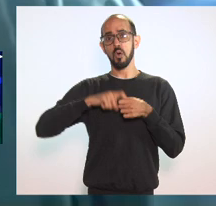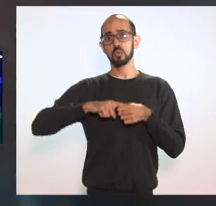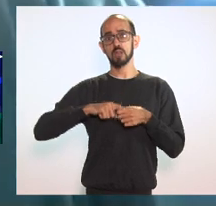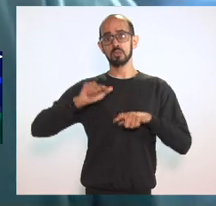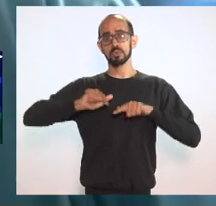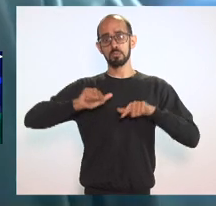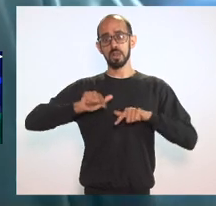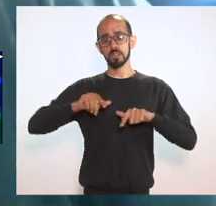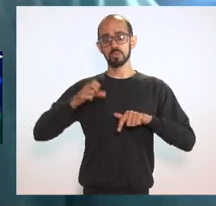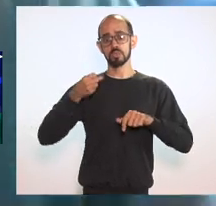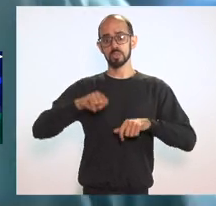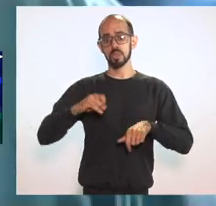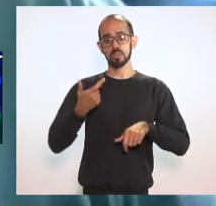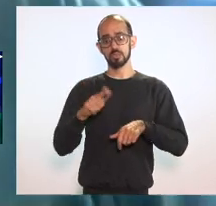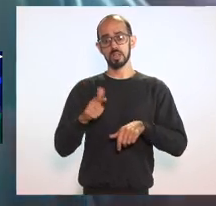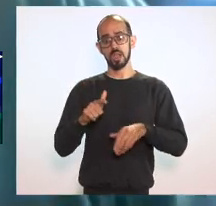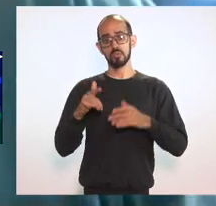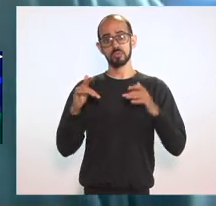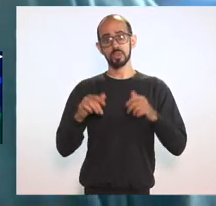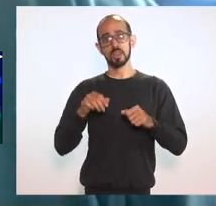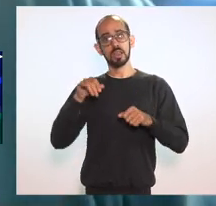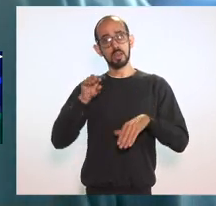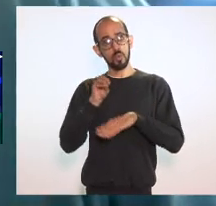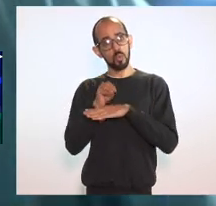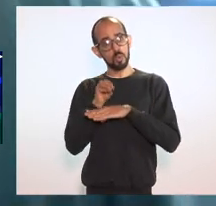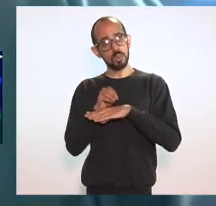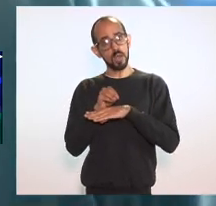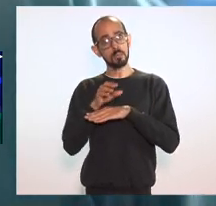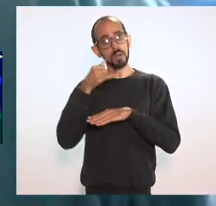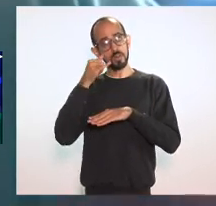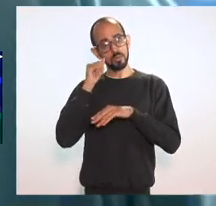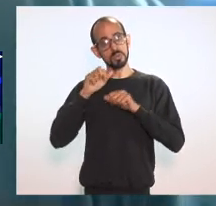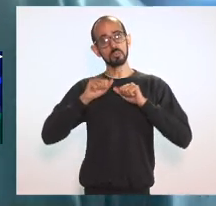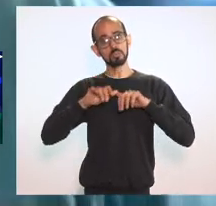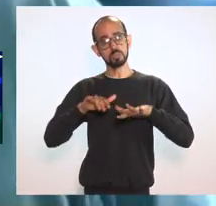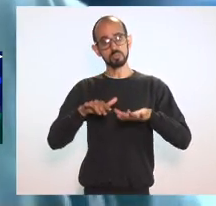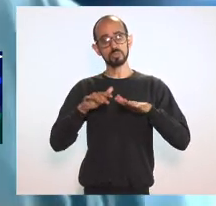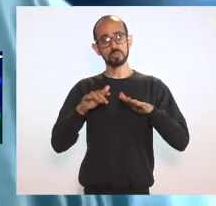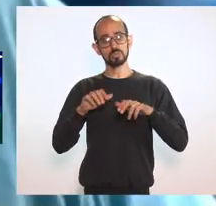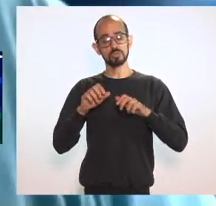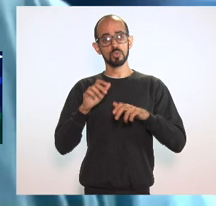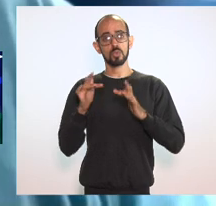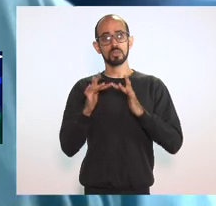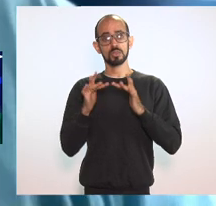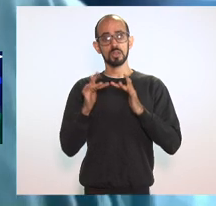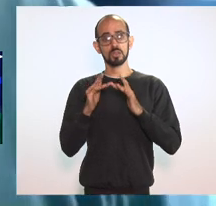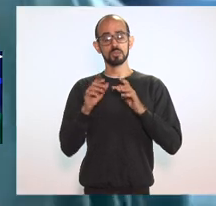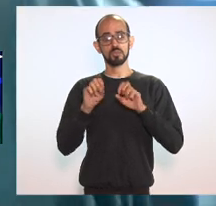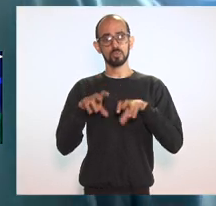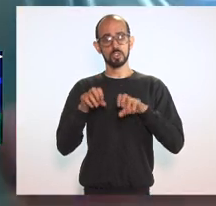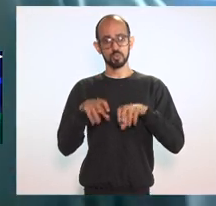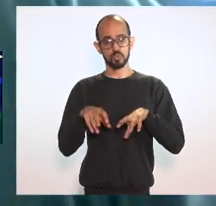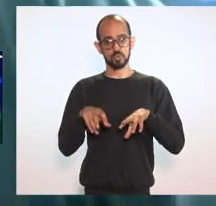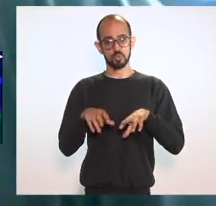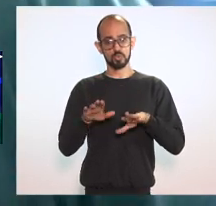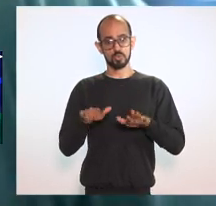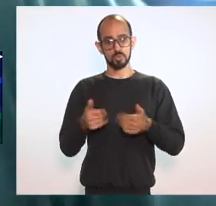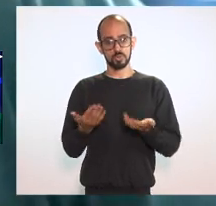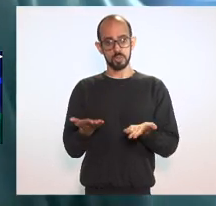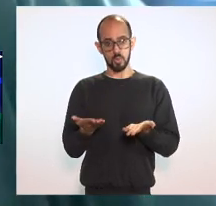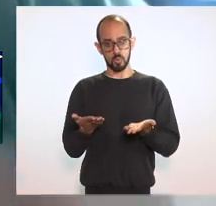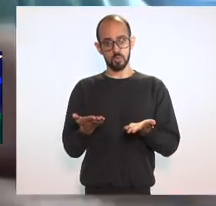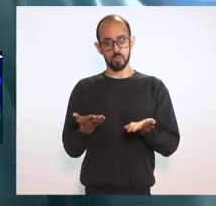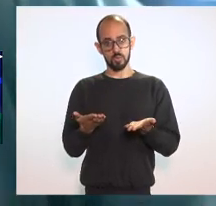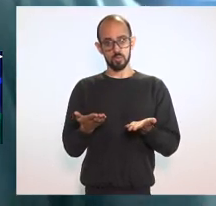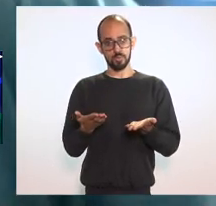medidas costas contra o cuidado e o Brasil hoje virou um centro mundial de secundários fazer então vamos